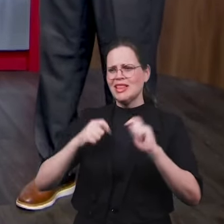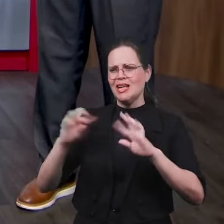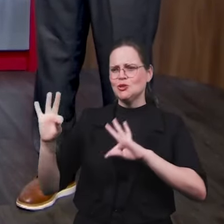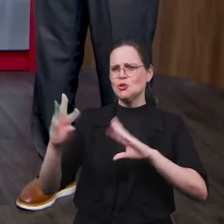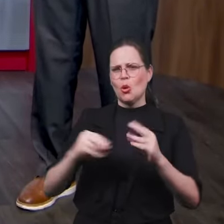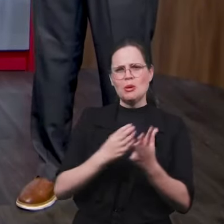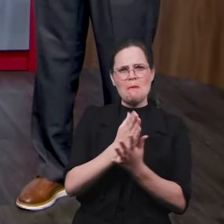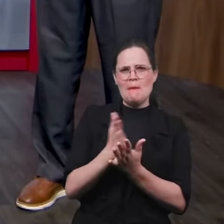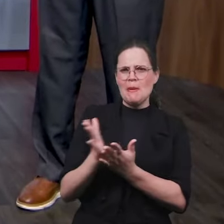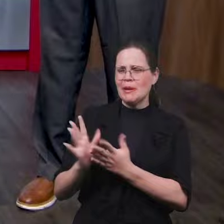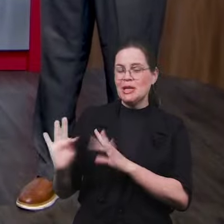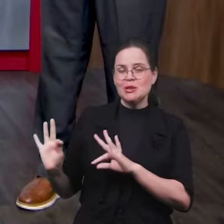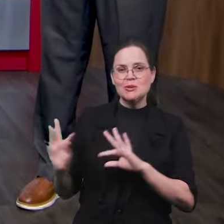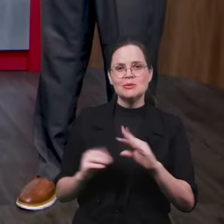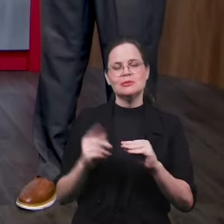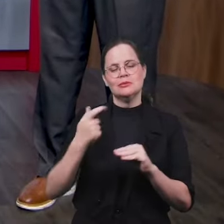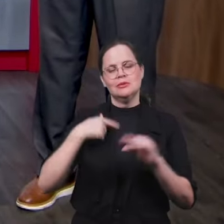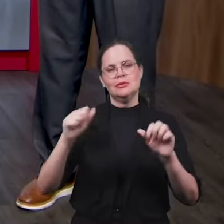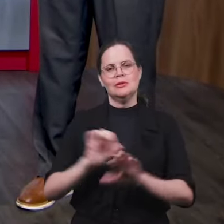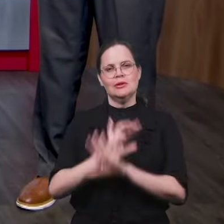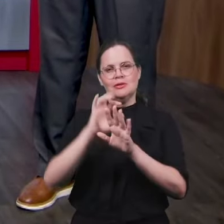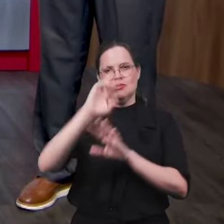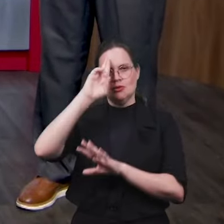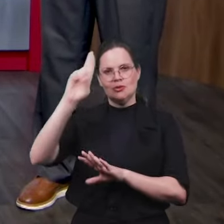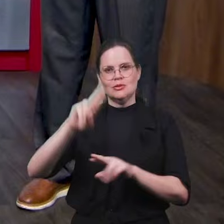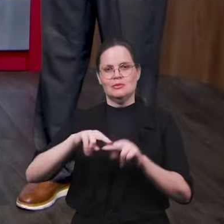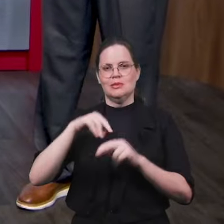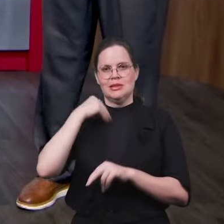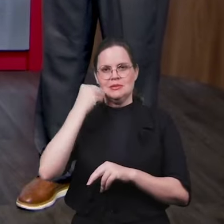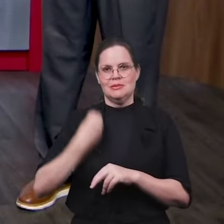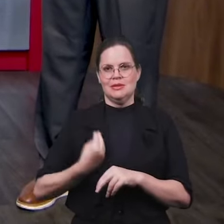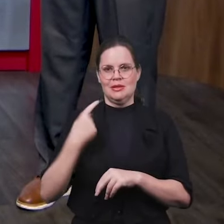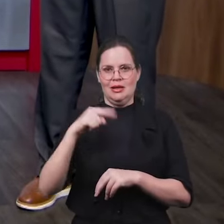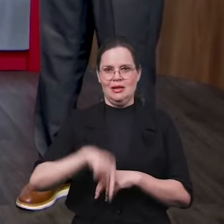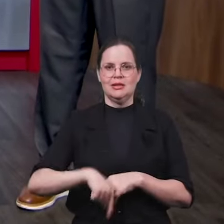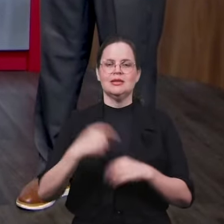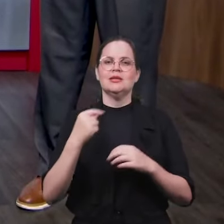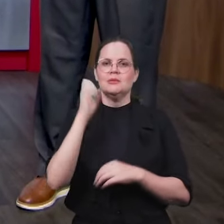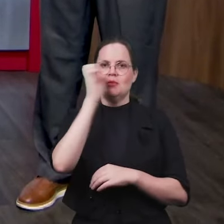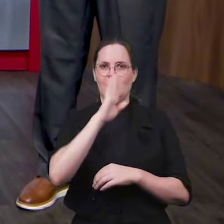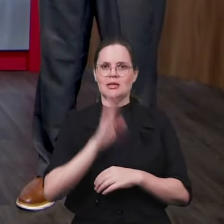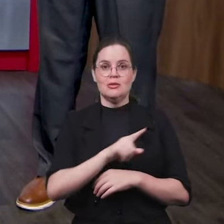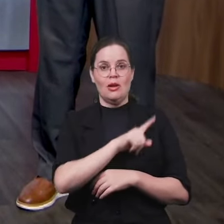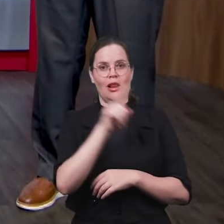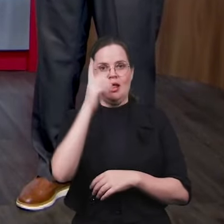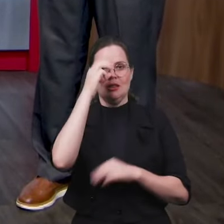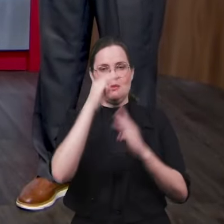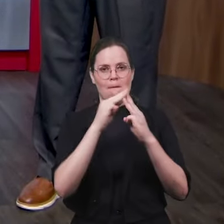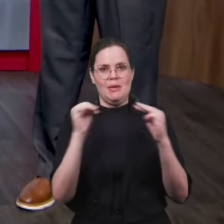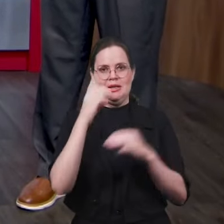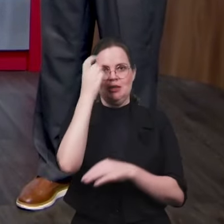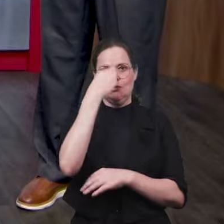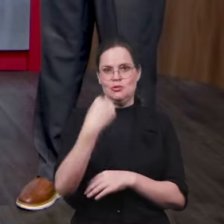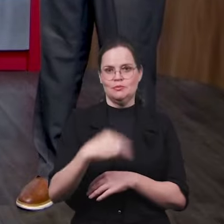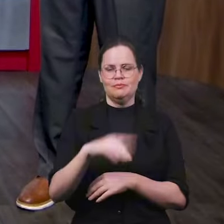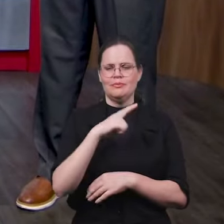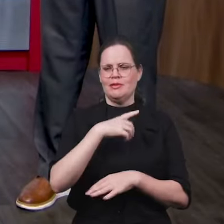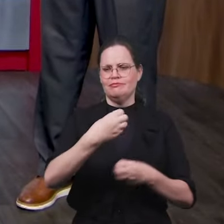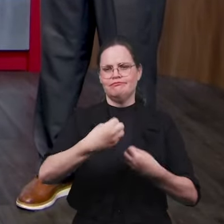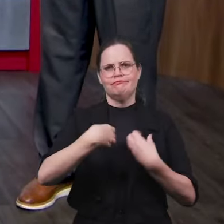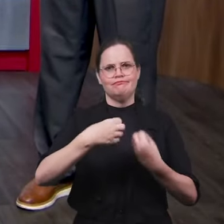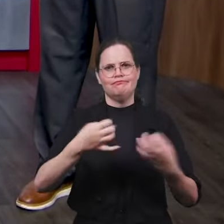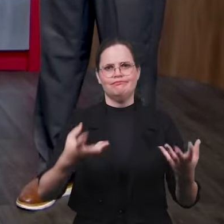Por isso que eu glorifico ao Senhor por essa experiência de ter vindo aqui no Brasil, em Domingos Martins. Tive muitos